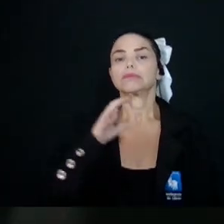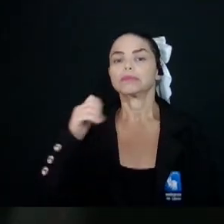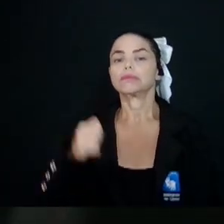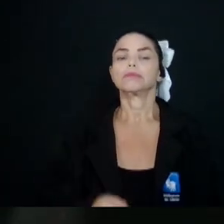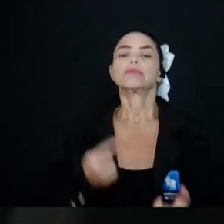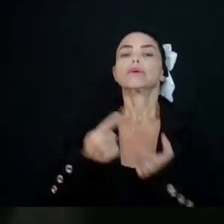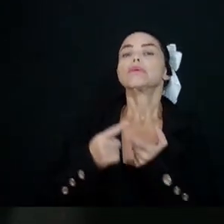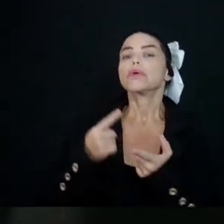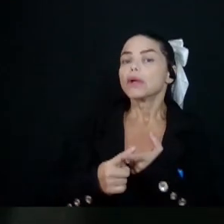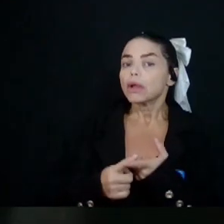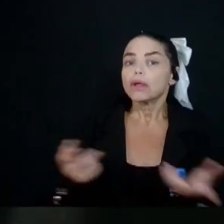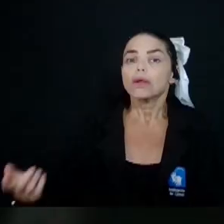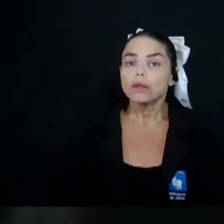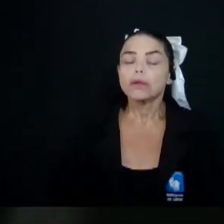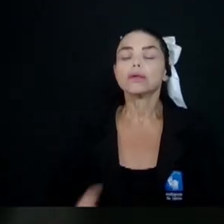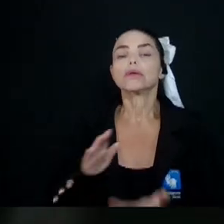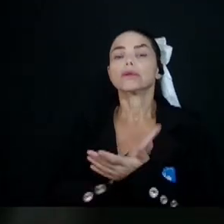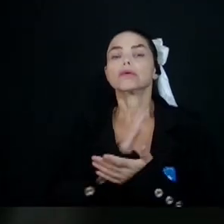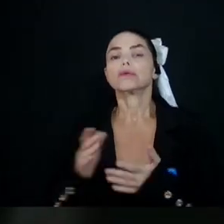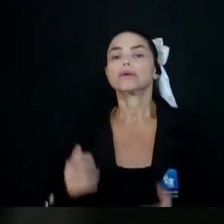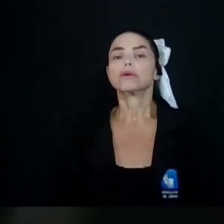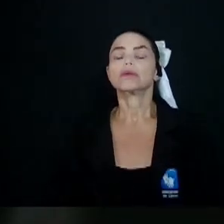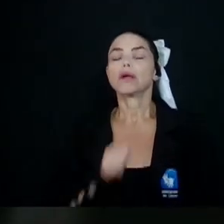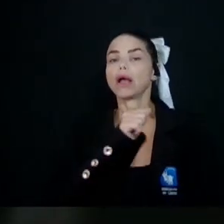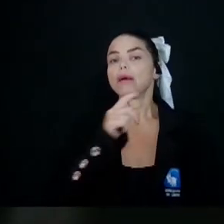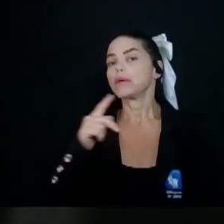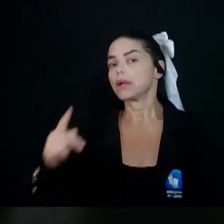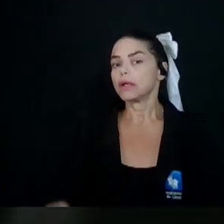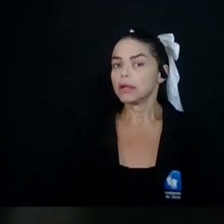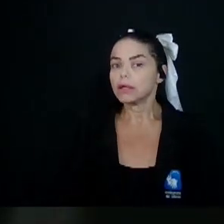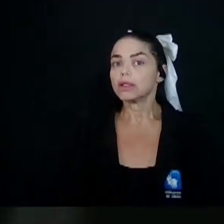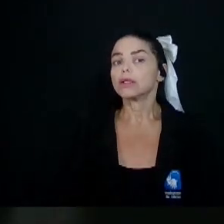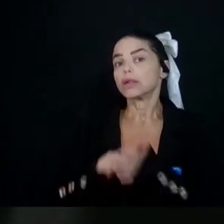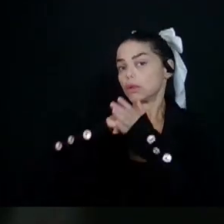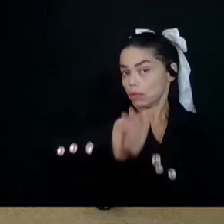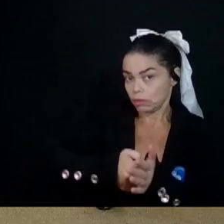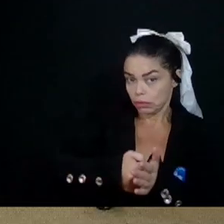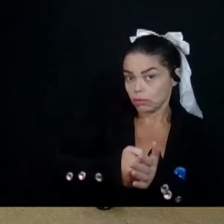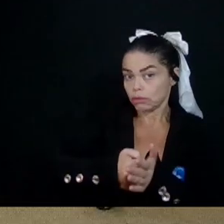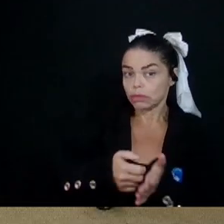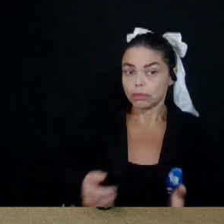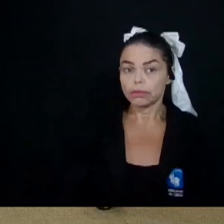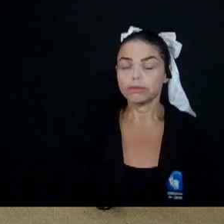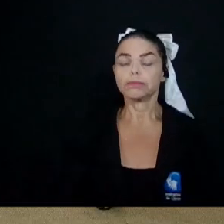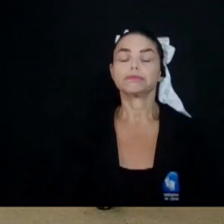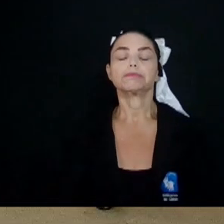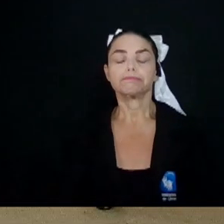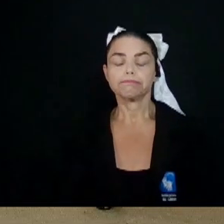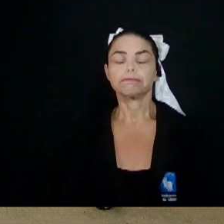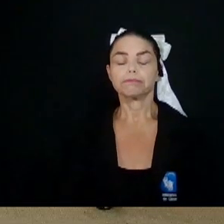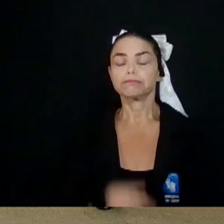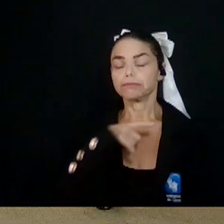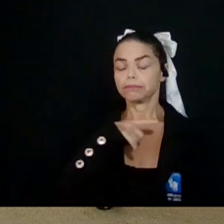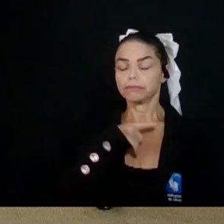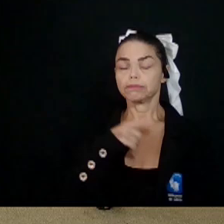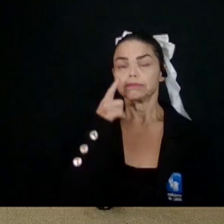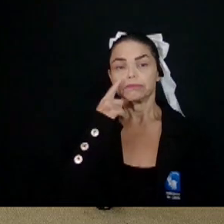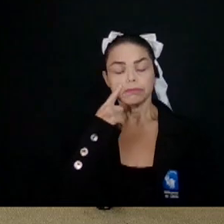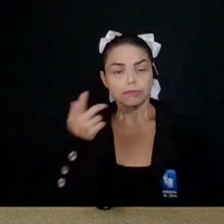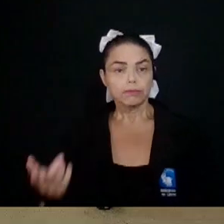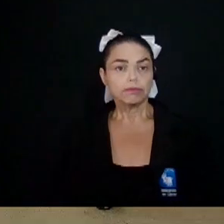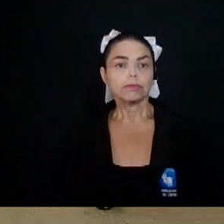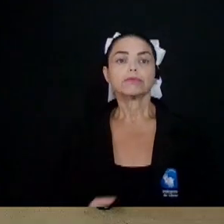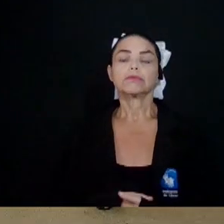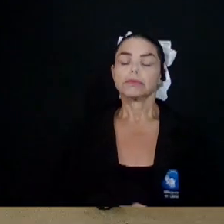quê? Porque algumas plataformas vão restringir o acesso, né, doutor? E aí a gente tem que ver todos os lados